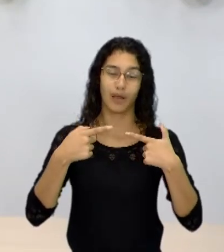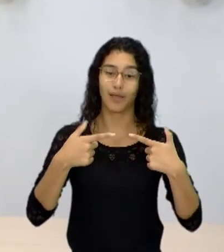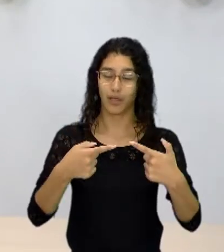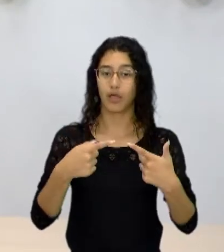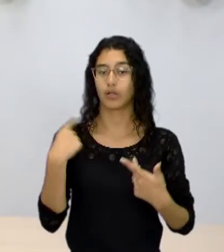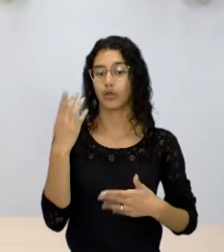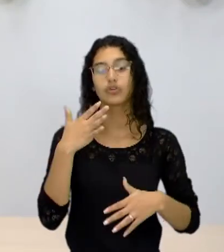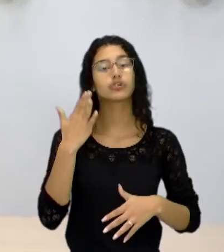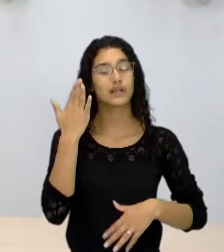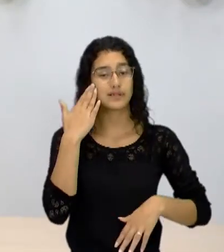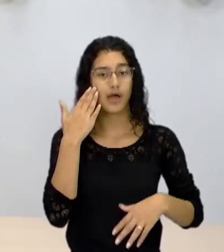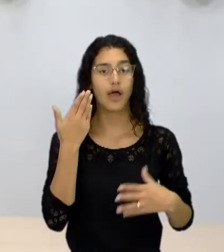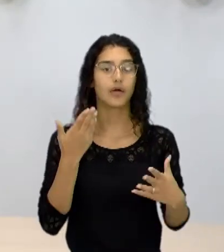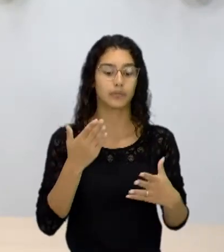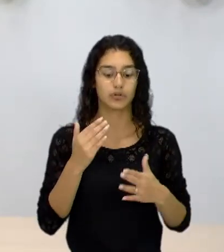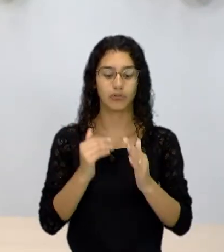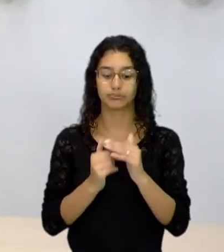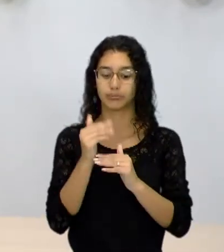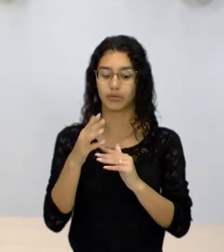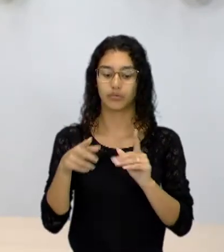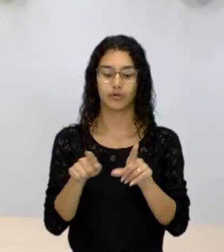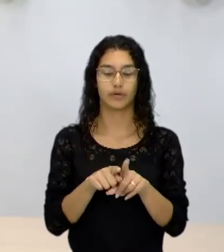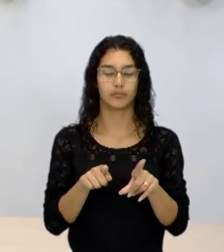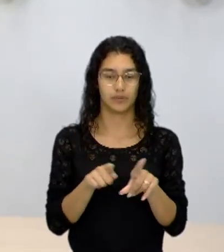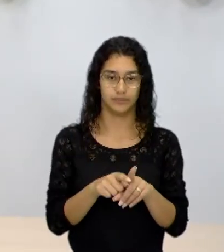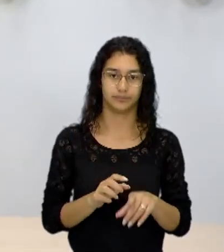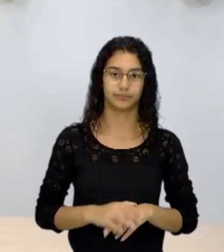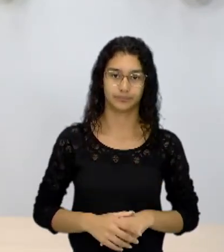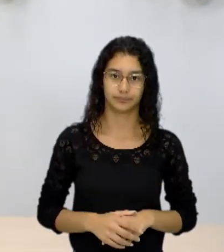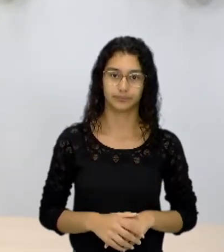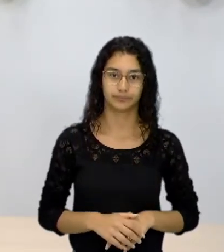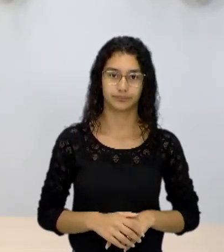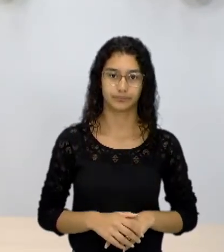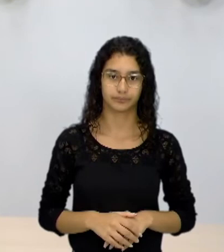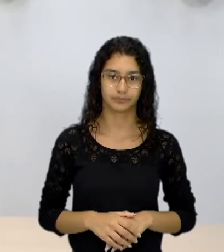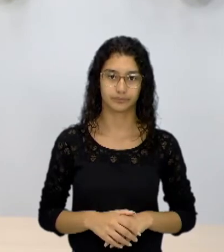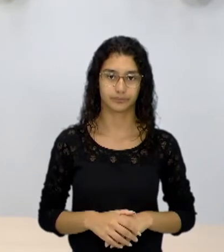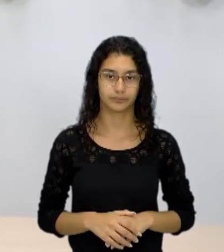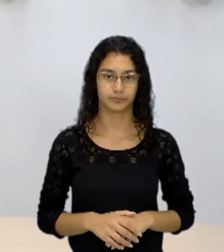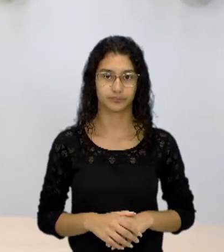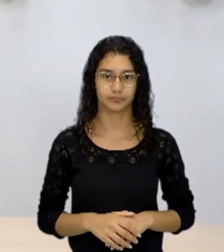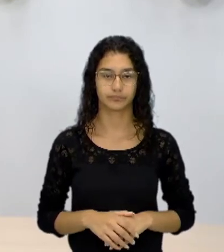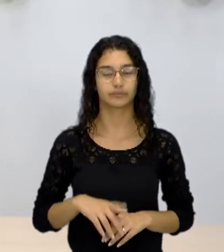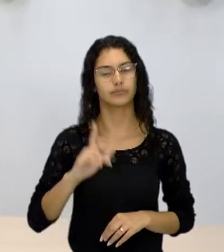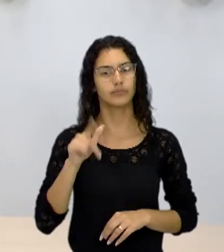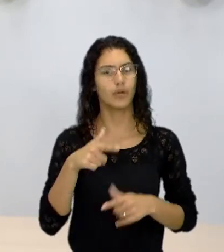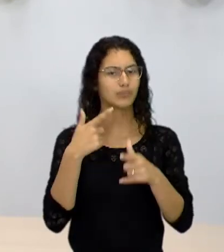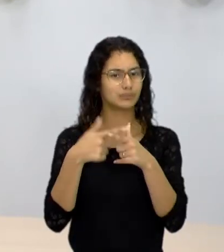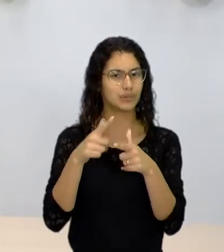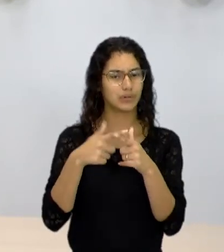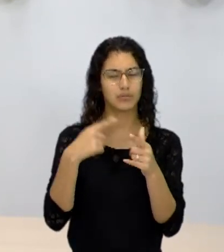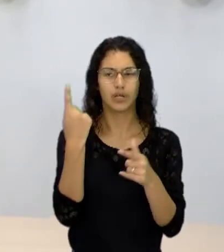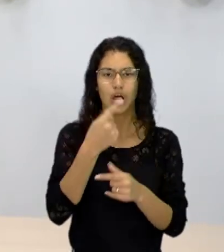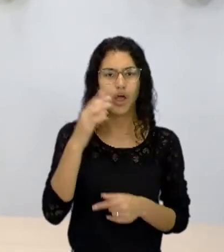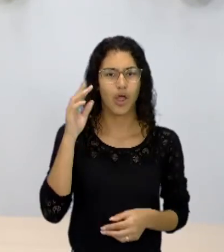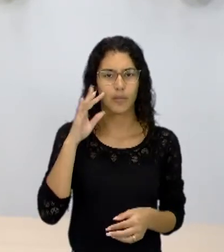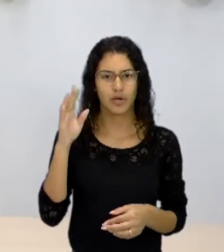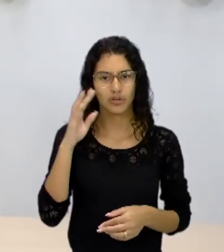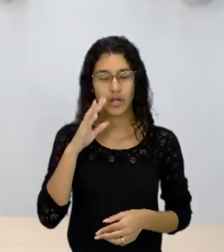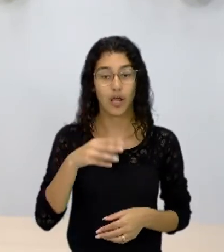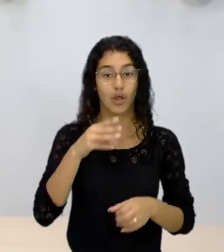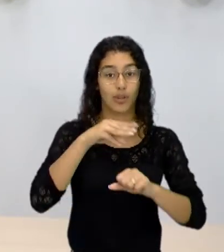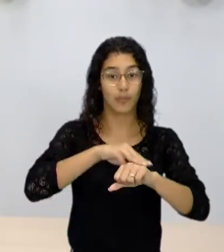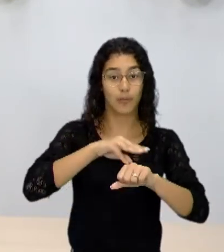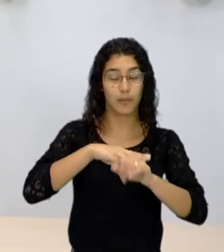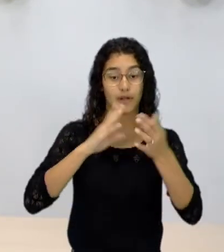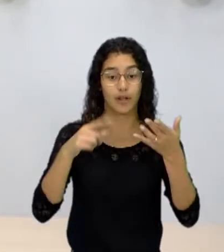já está nessa fase, já passamos inclusive dessa fase. Então, é um absurdo a gente imaginar que nessa época